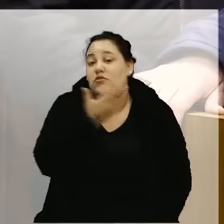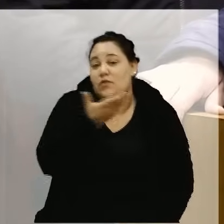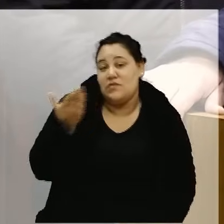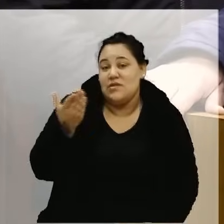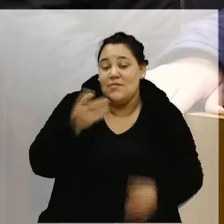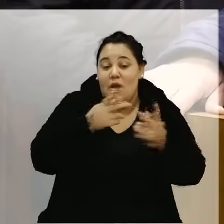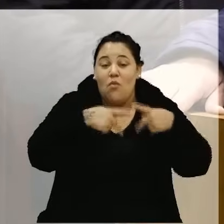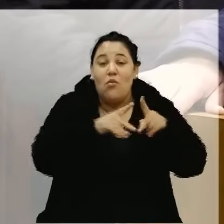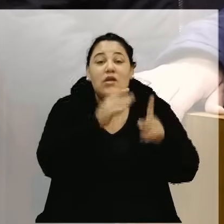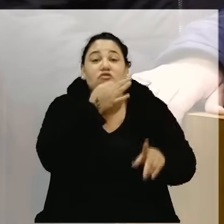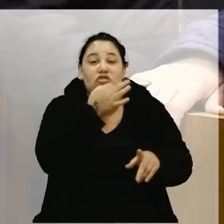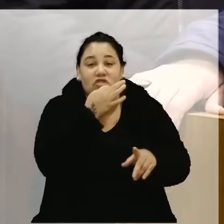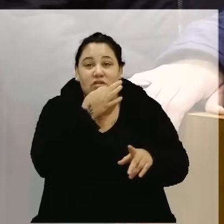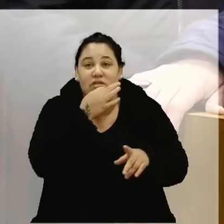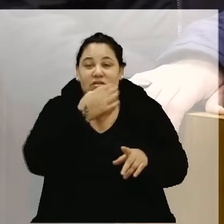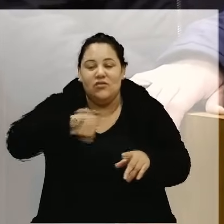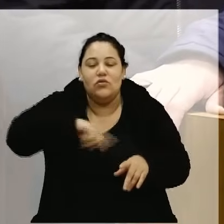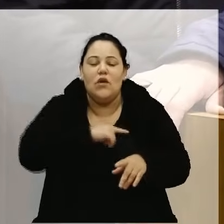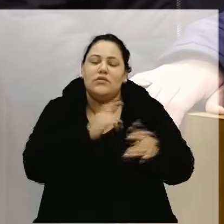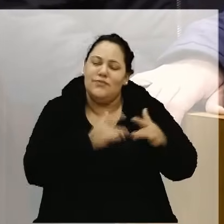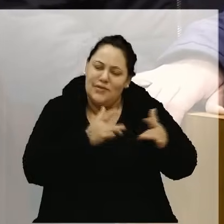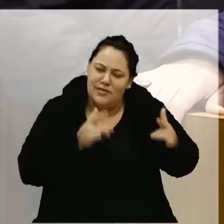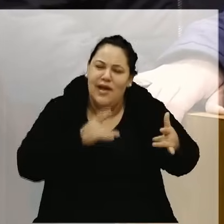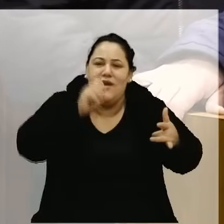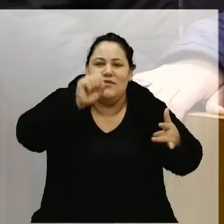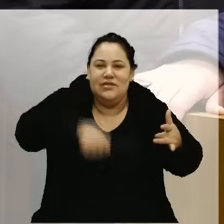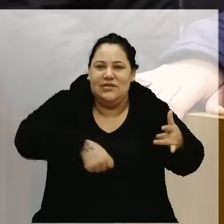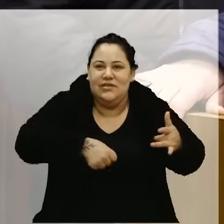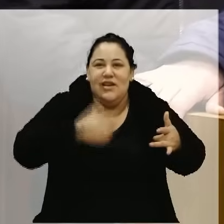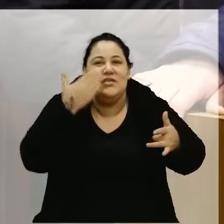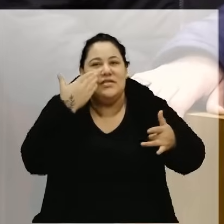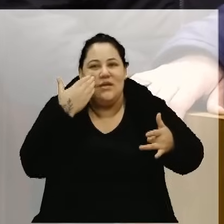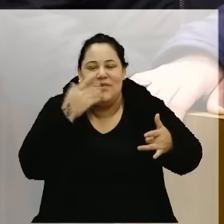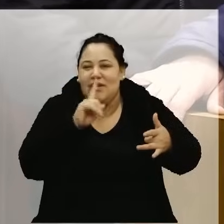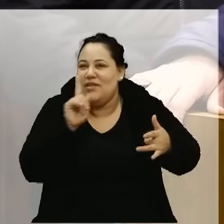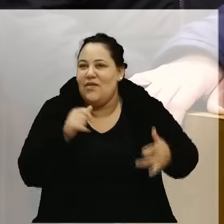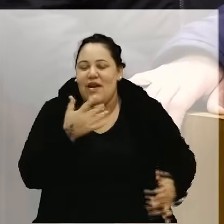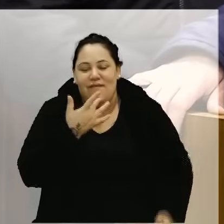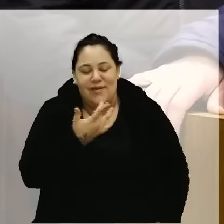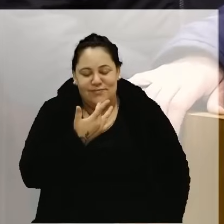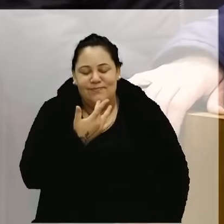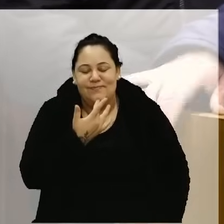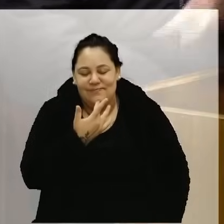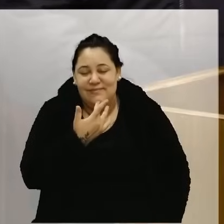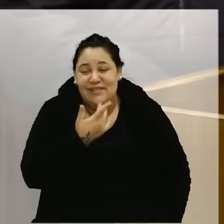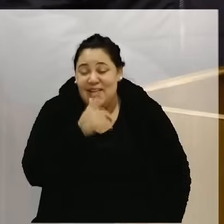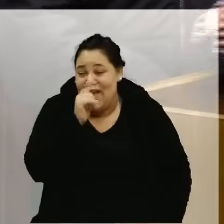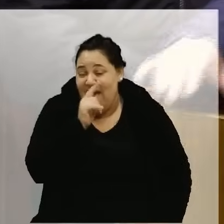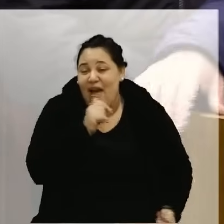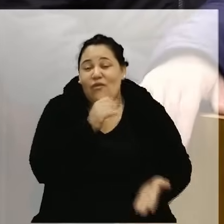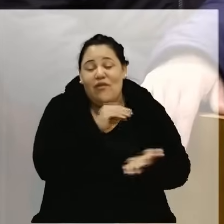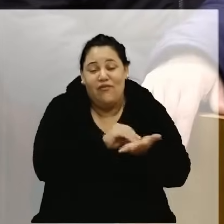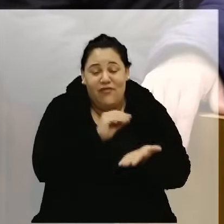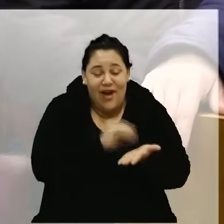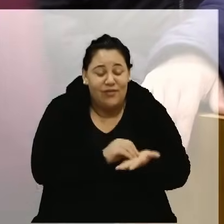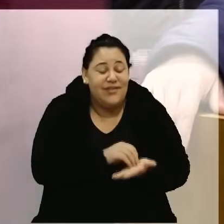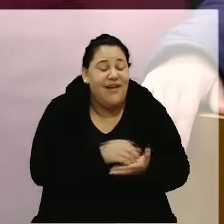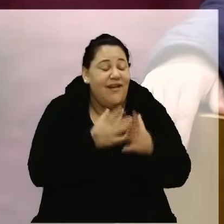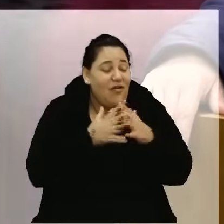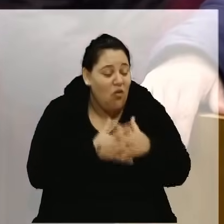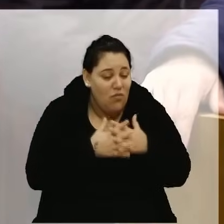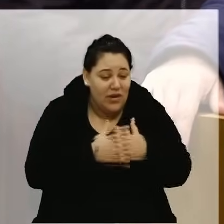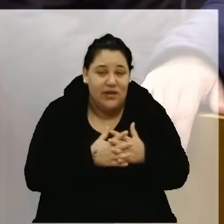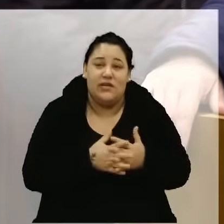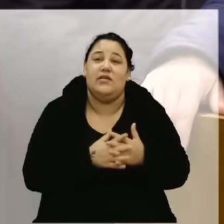caxiense. Tá? Nós somos solidários, sim, é um desconforto ficar sem água, não resta dúvida. Nós estamos abastecendo as escolas,